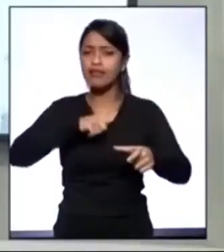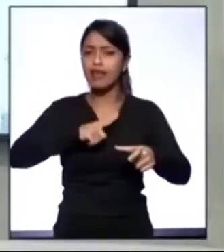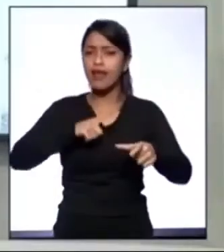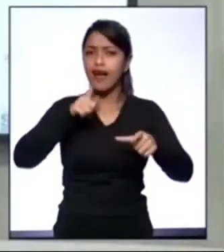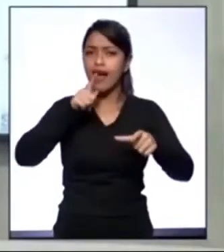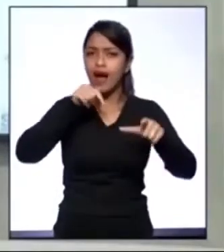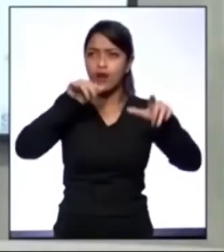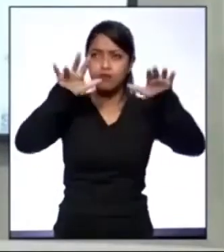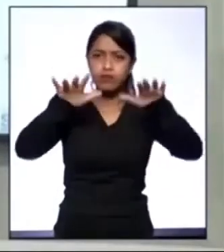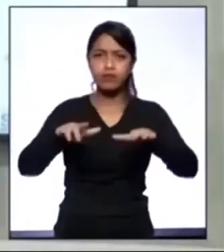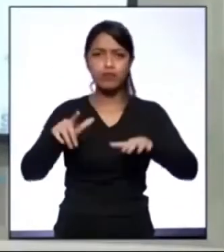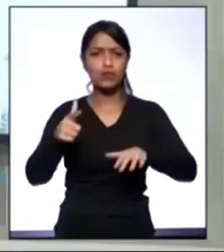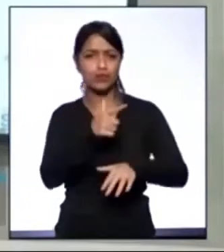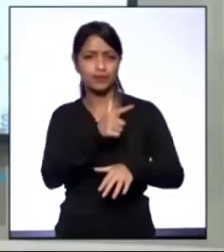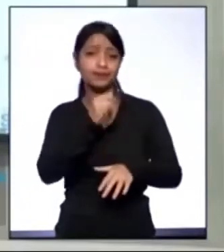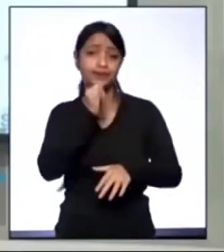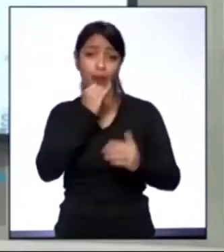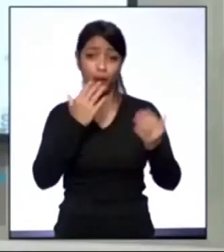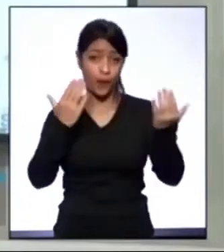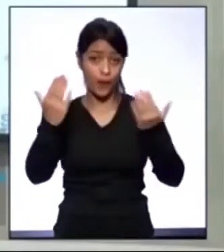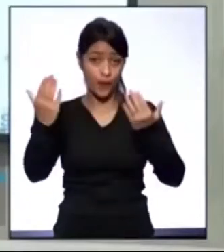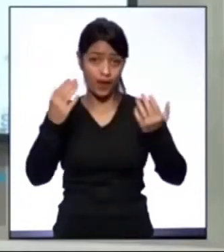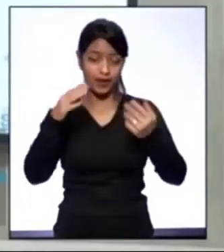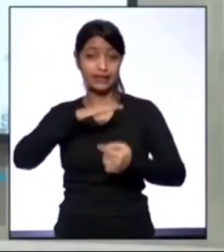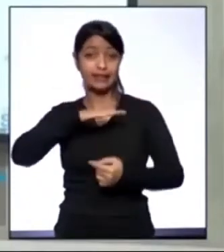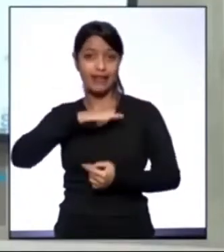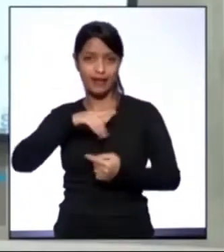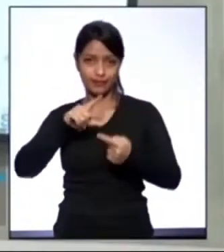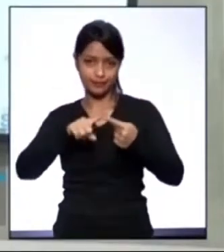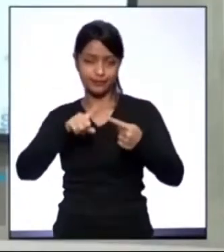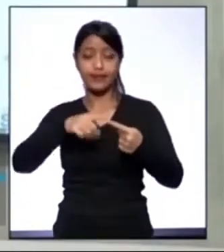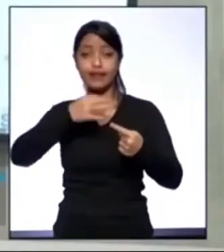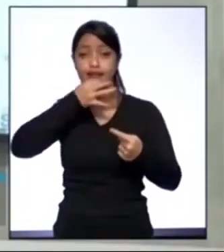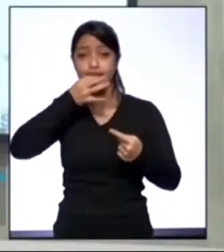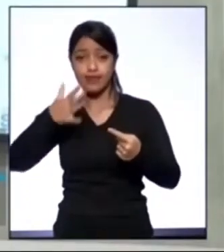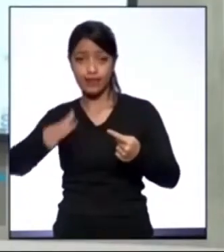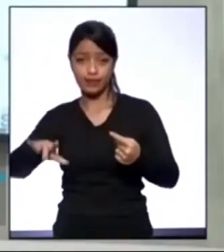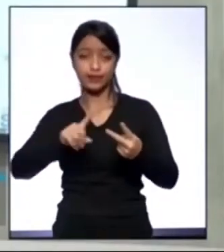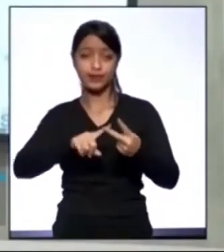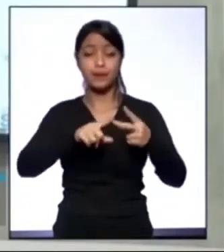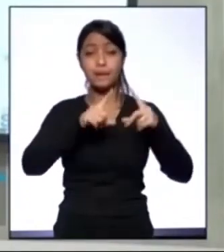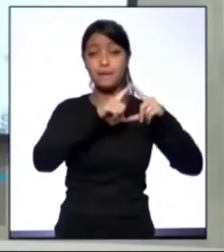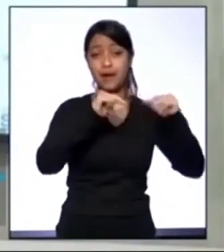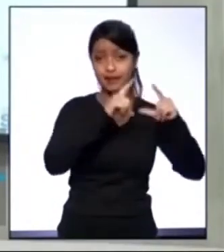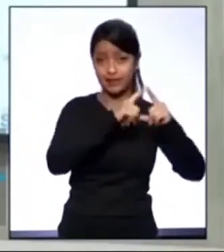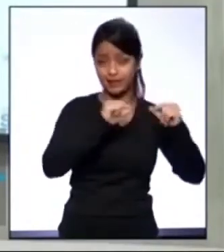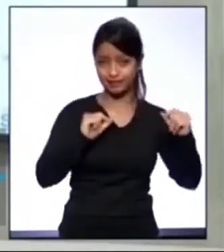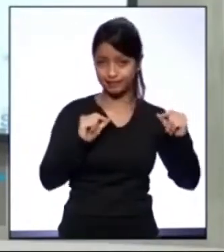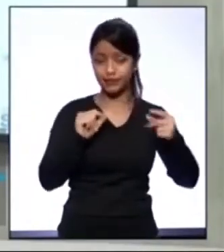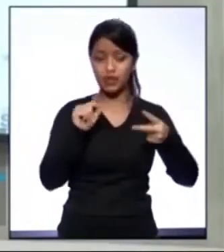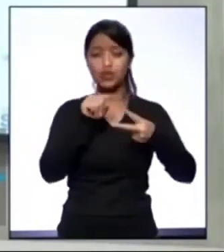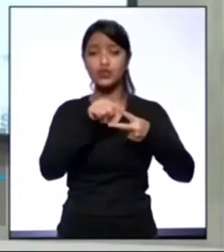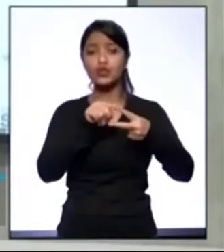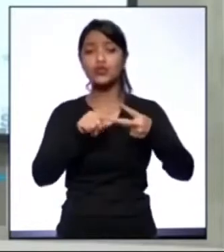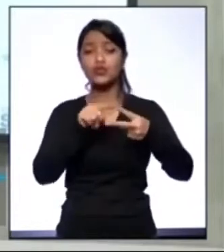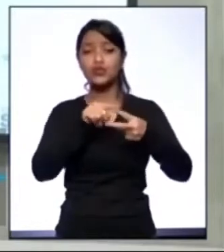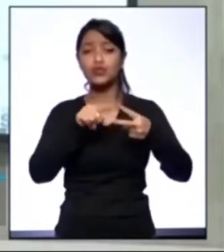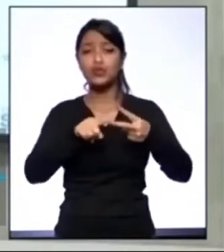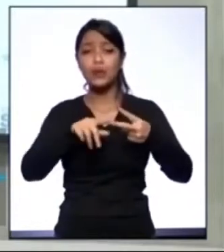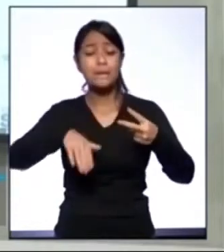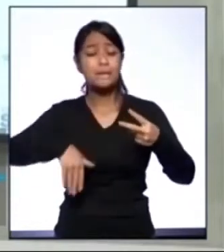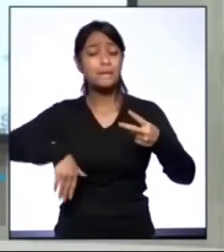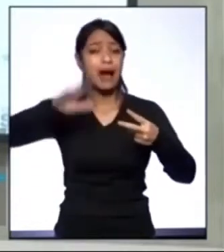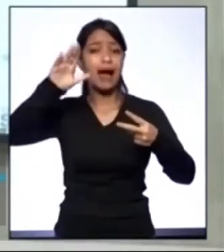Vamos comparar Santos e Brasília. Qual dessas duas cidades tem maior disponibilidade